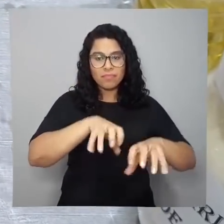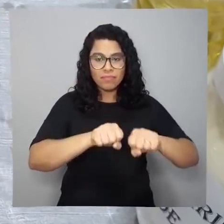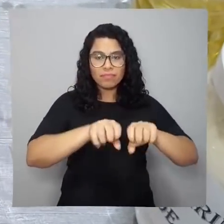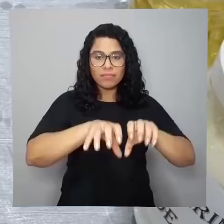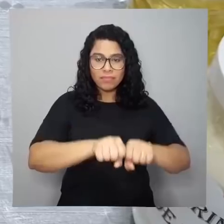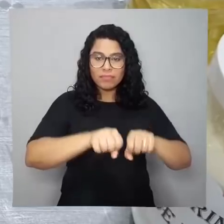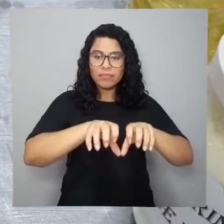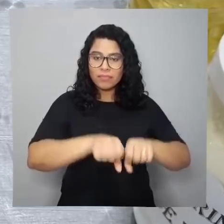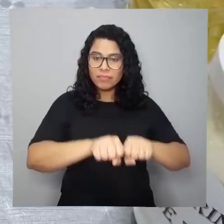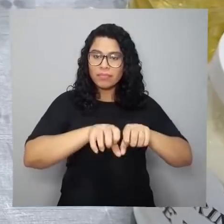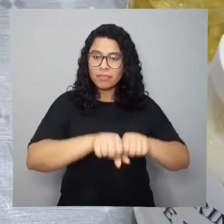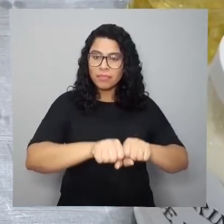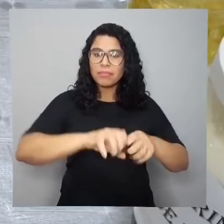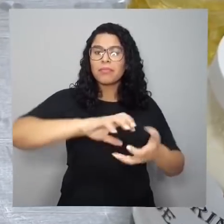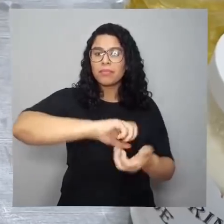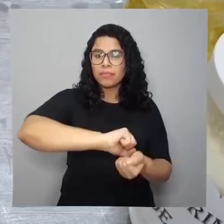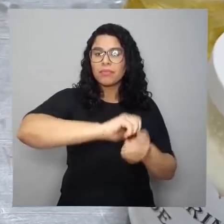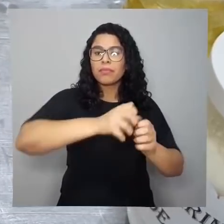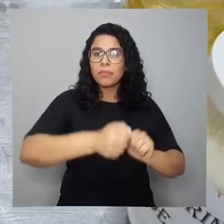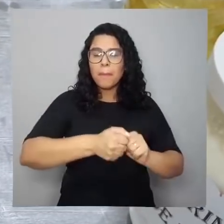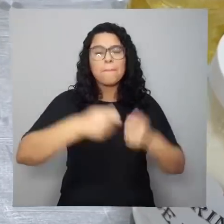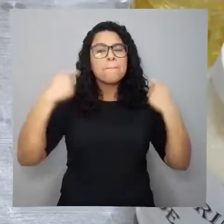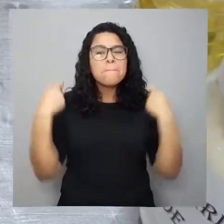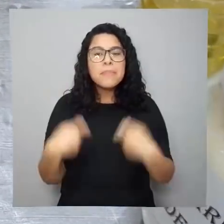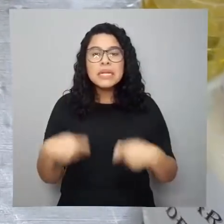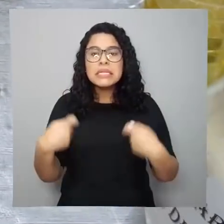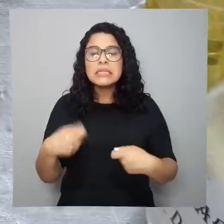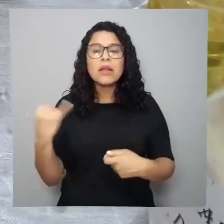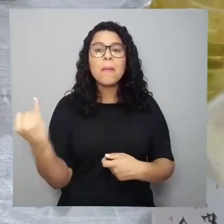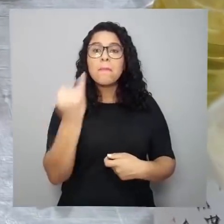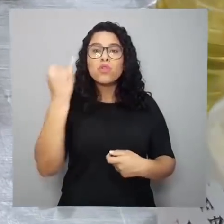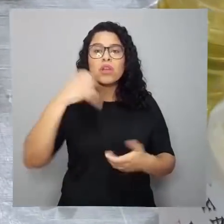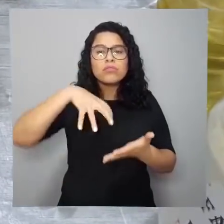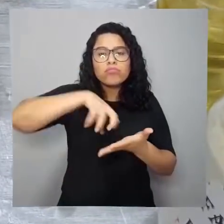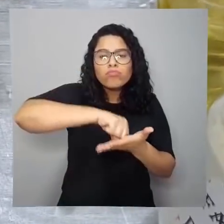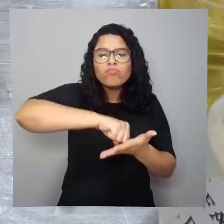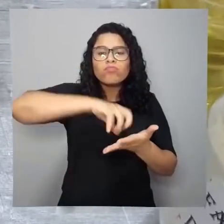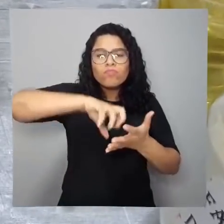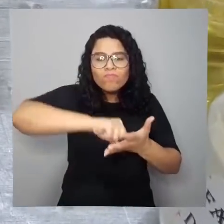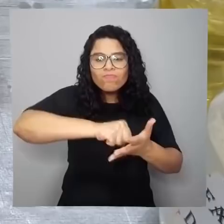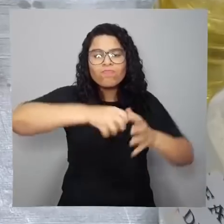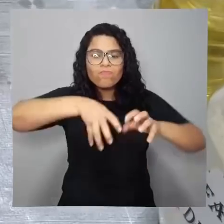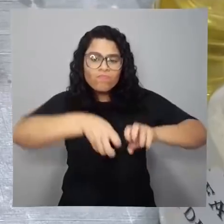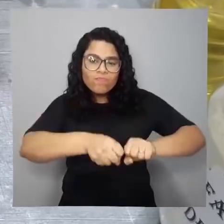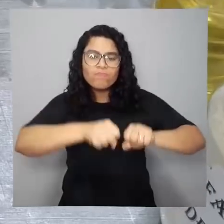ter que sovar bem, tá vendo? Ó, vai sovando,